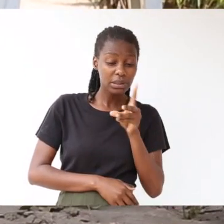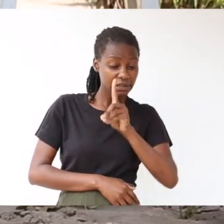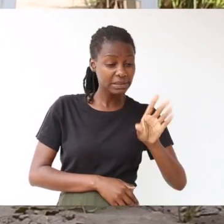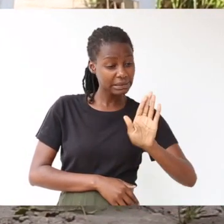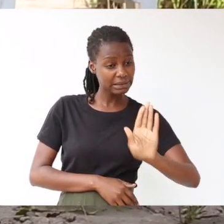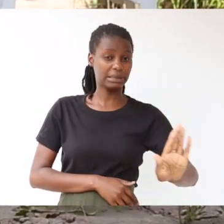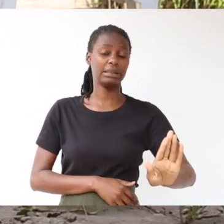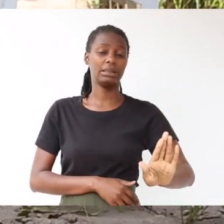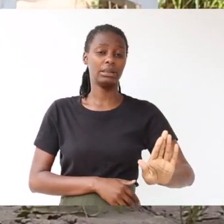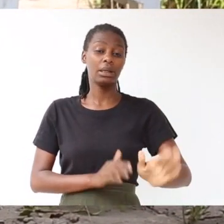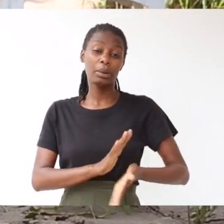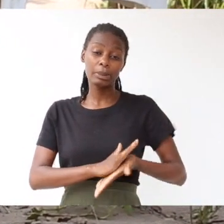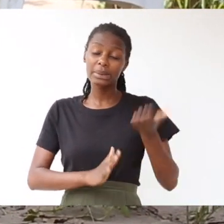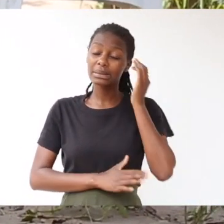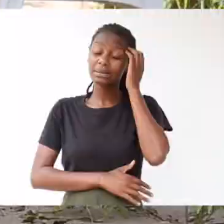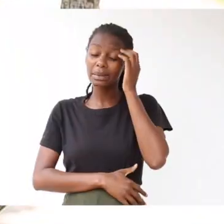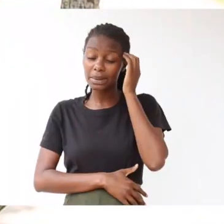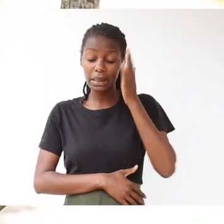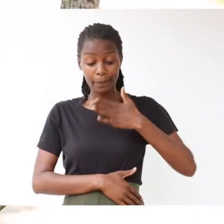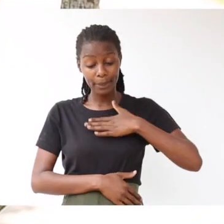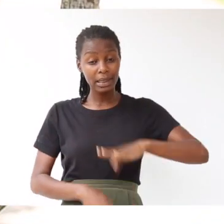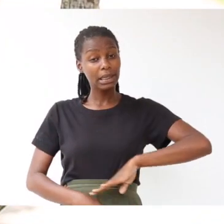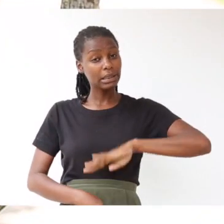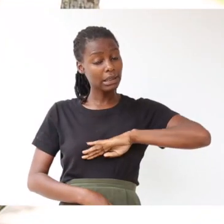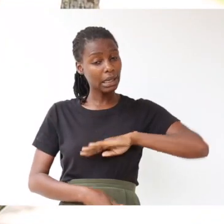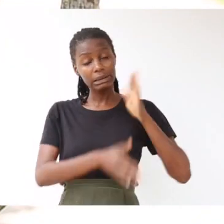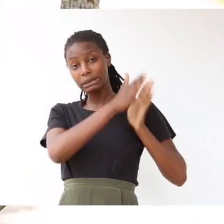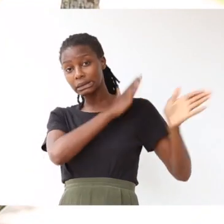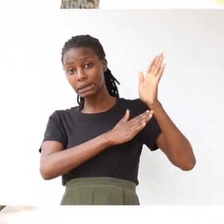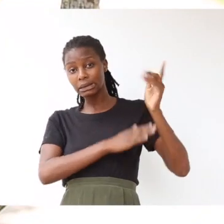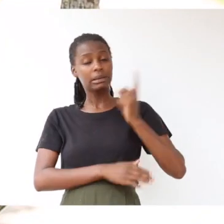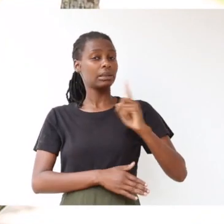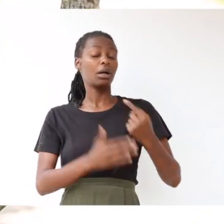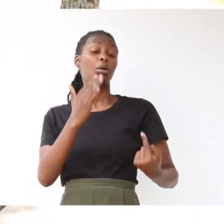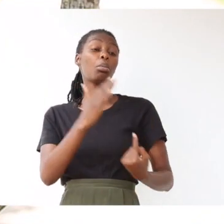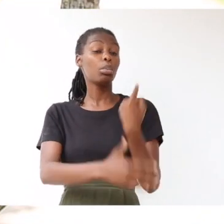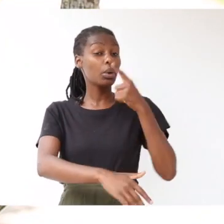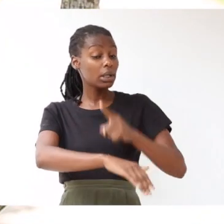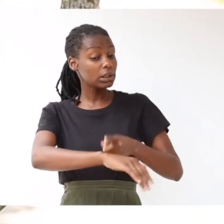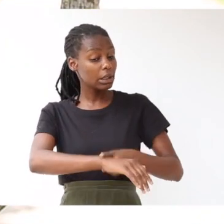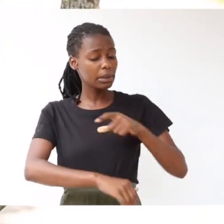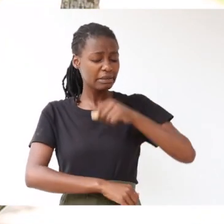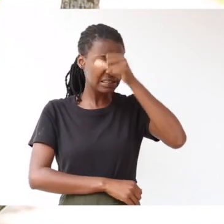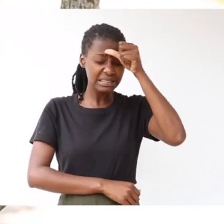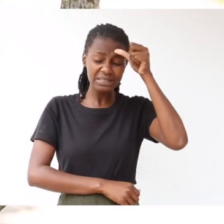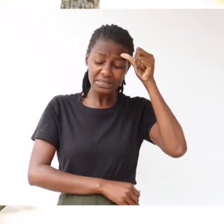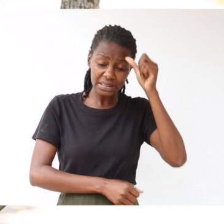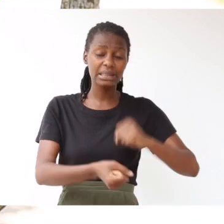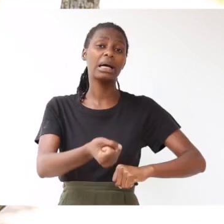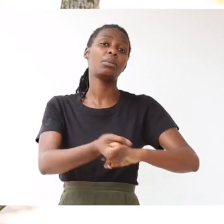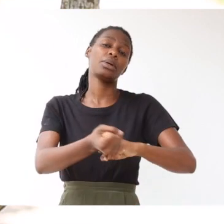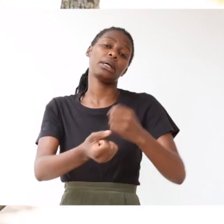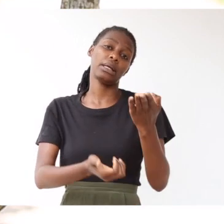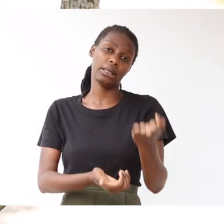ele é. Comecei a pensar, a idade minha não está a voltar para trás. Há de chegar um tempo que eu já não vou conseguir pegar algo